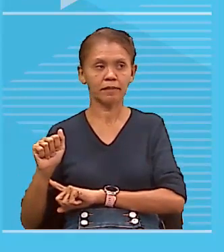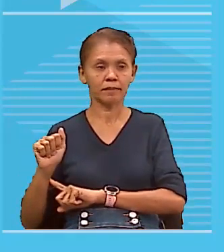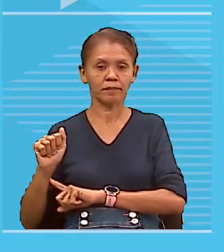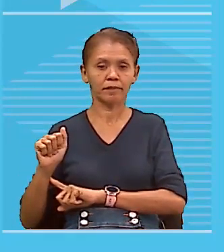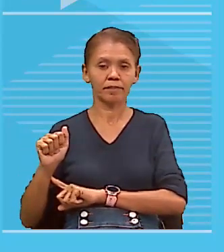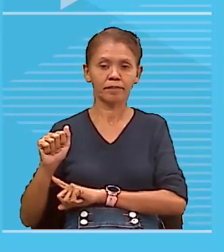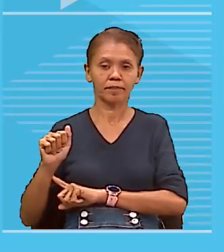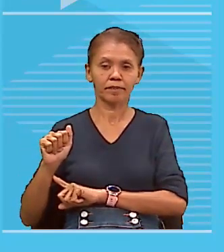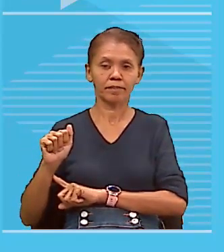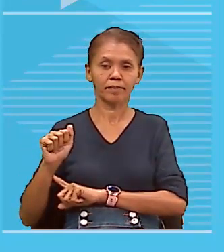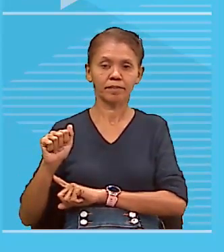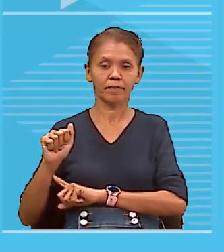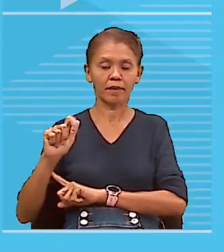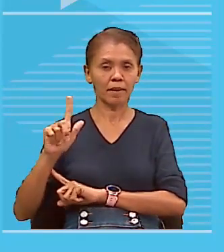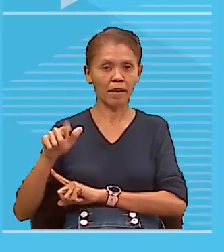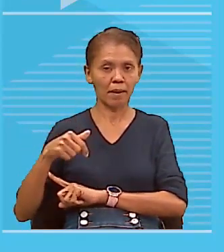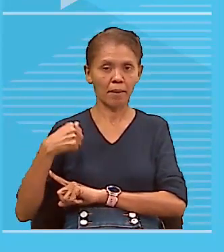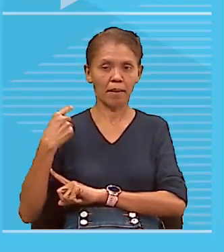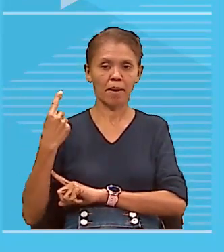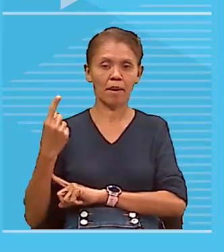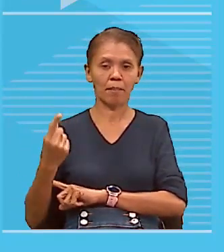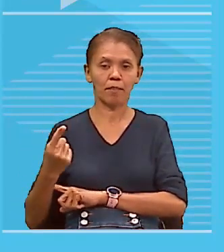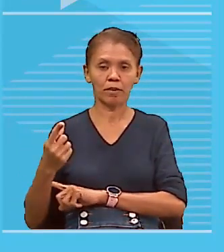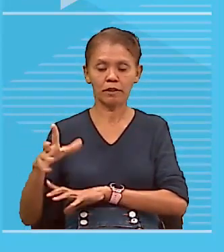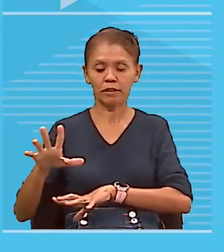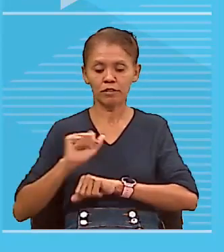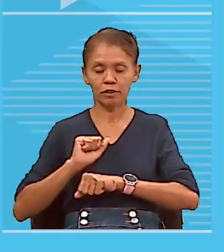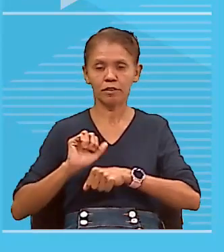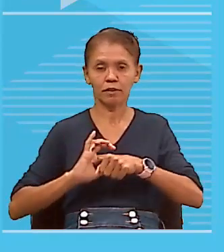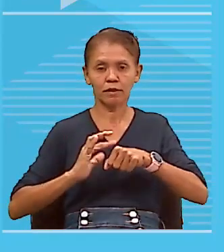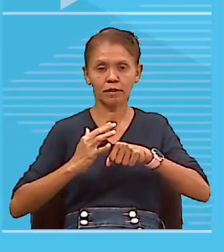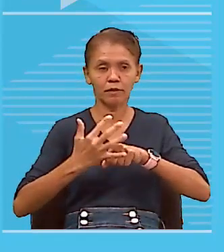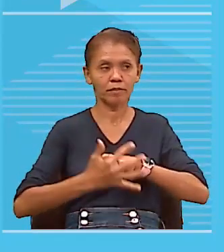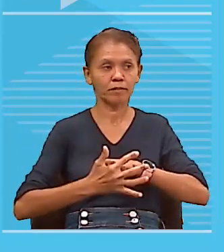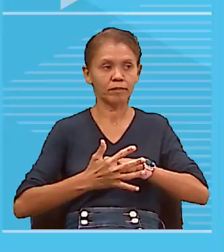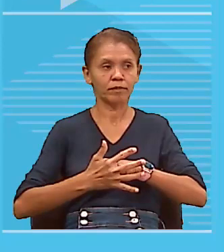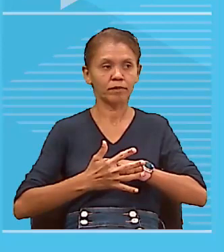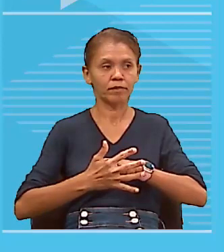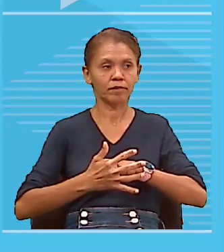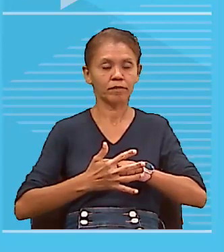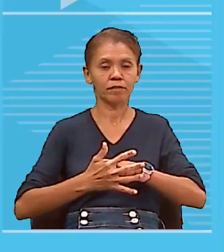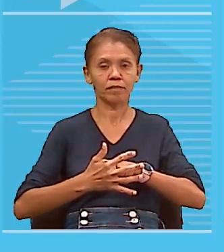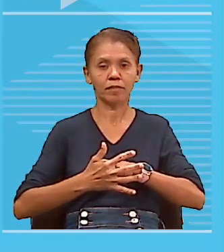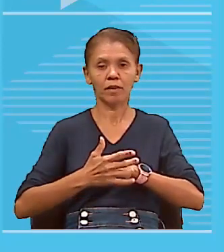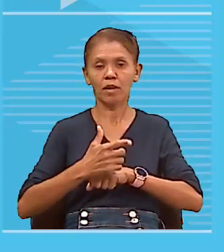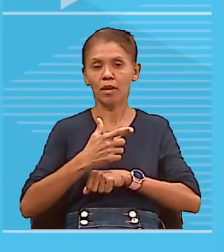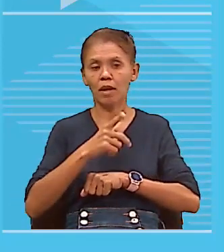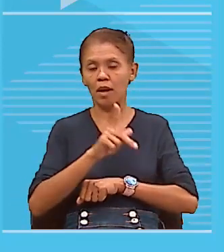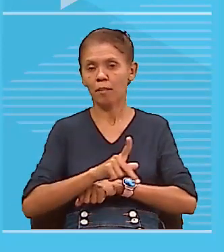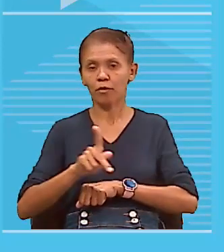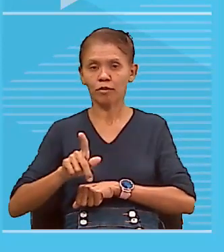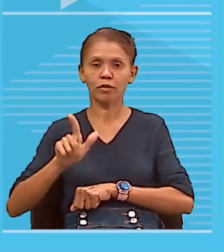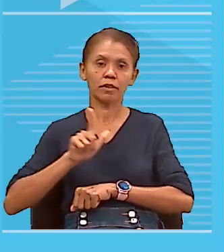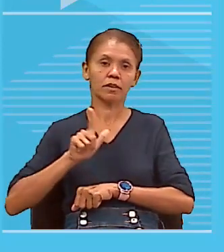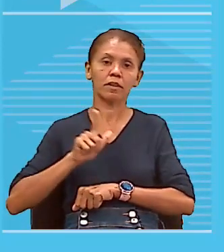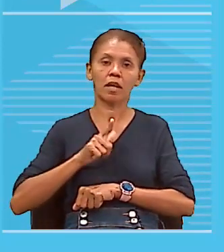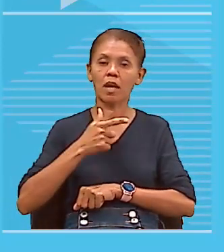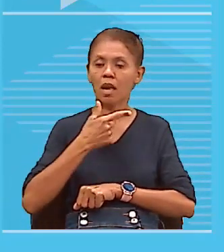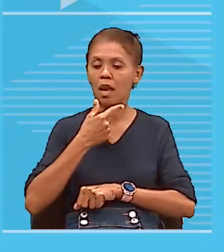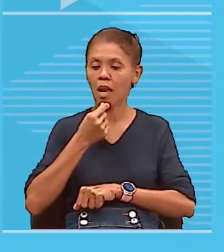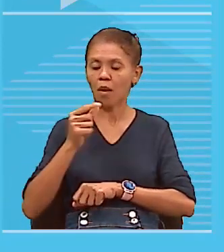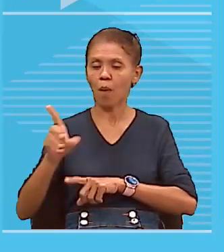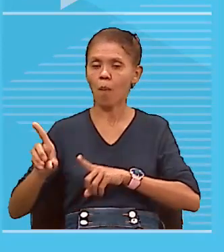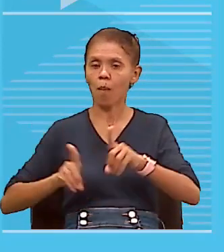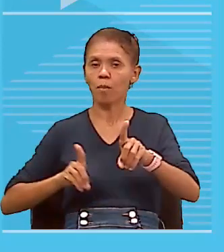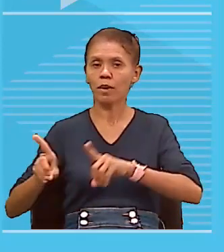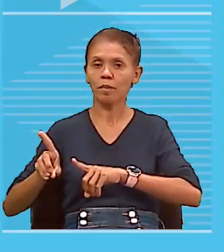de asma logo após o coronavírus que infectou seu corpo. Eu tenho um primo que desenvolveu asma depois da Covid, né? Então a